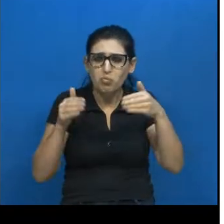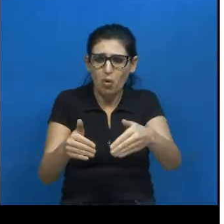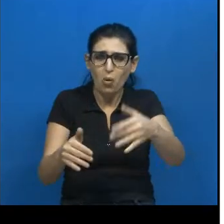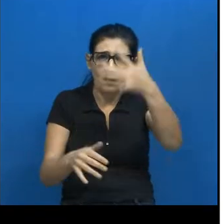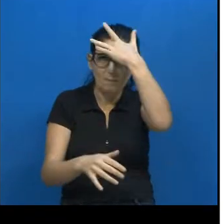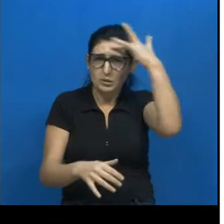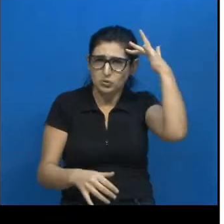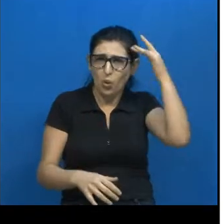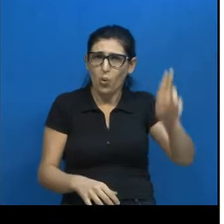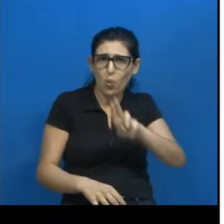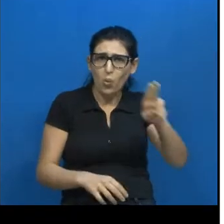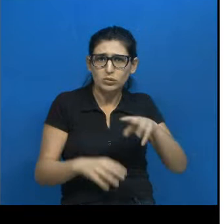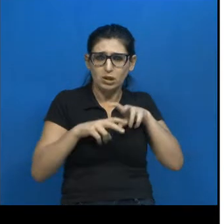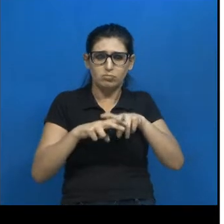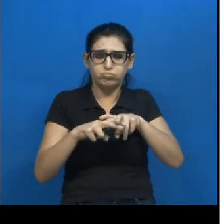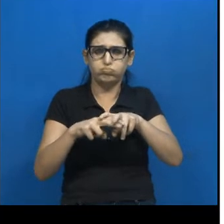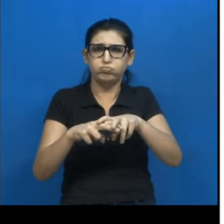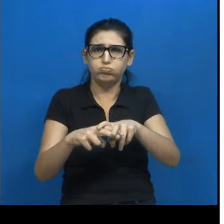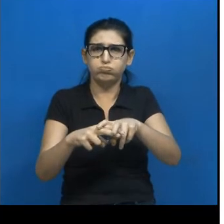tá?